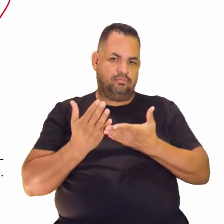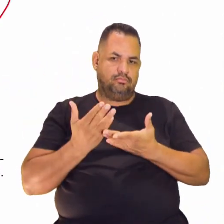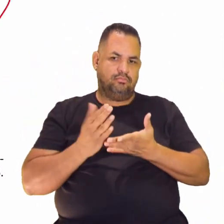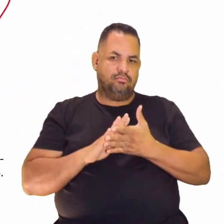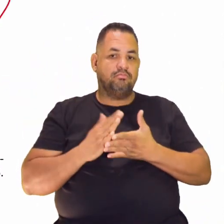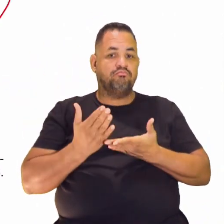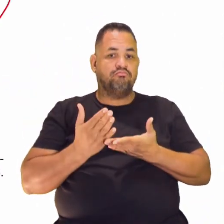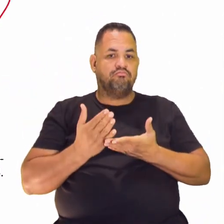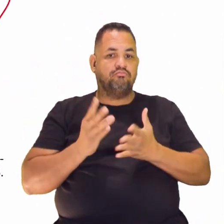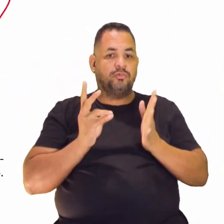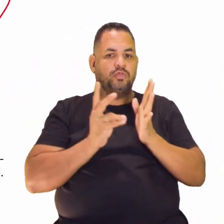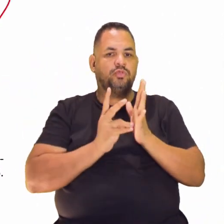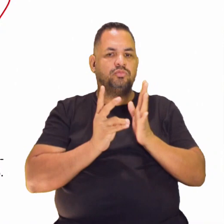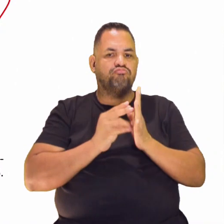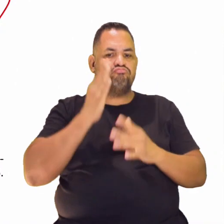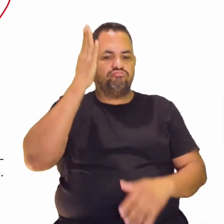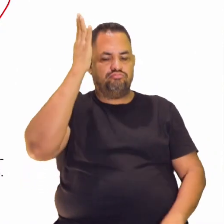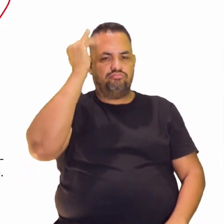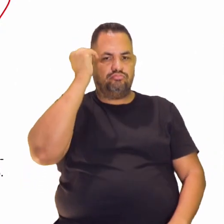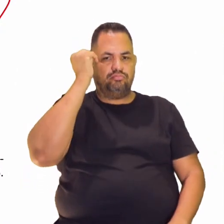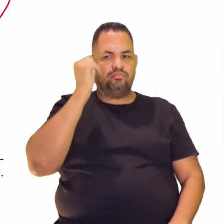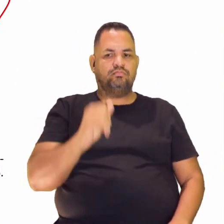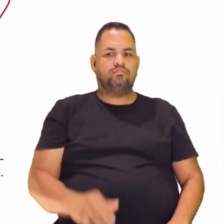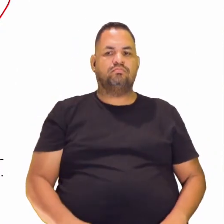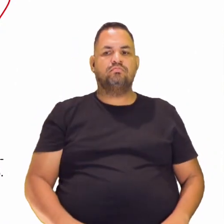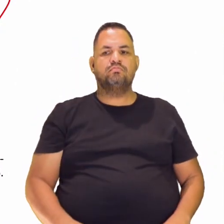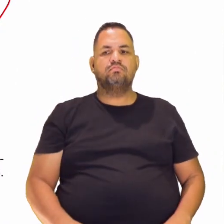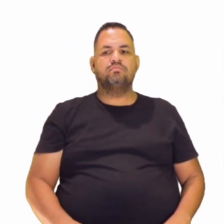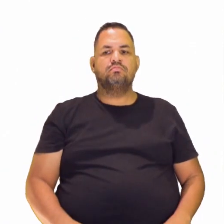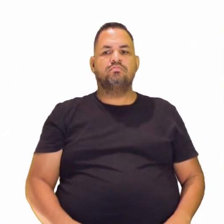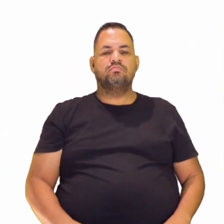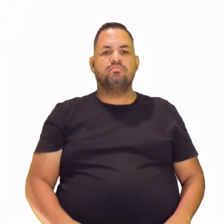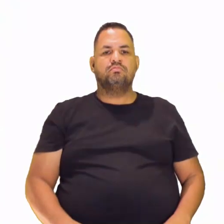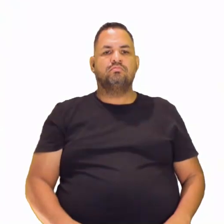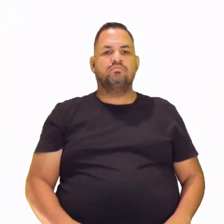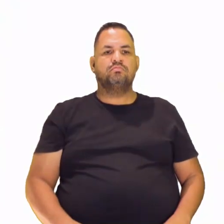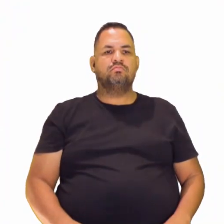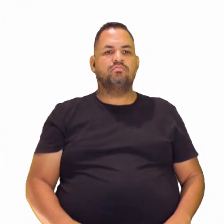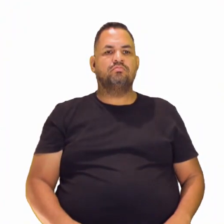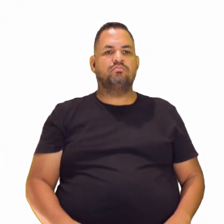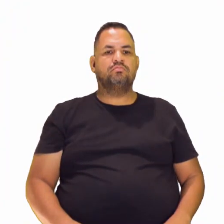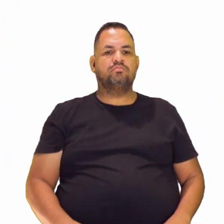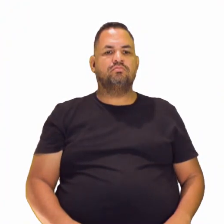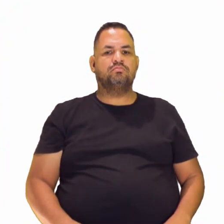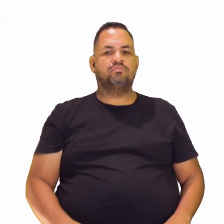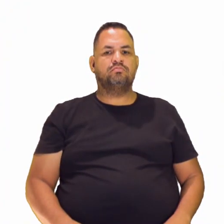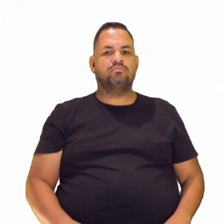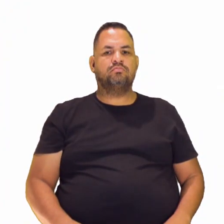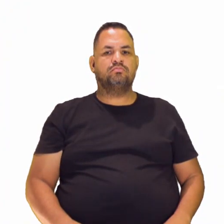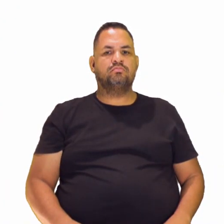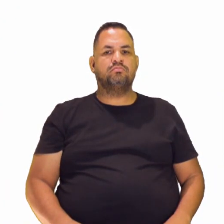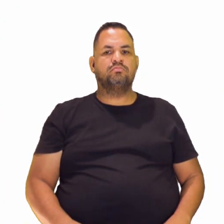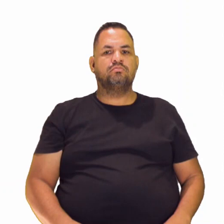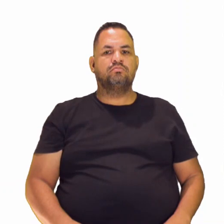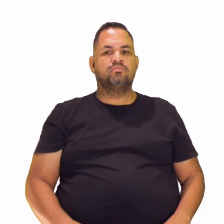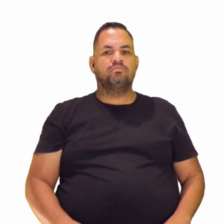pelos indígenas. Tá? Então, veja aqui, ó,